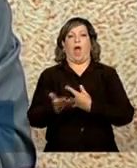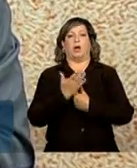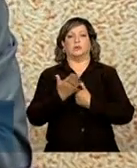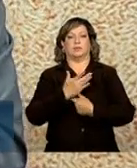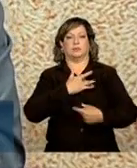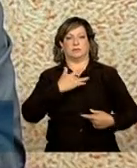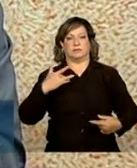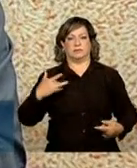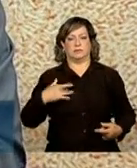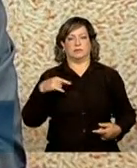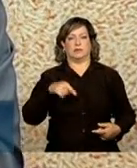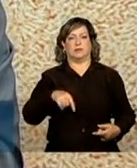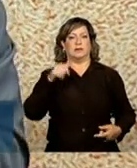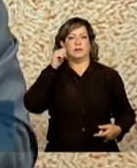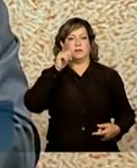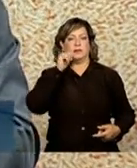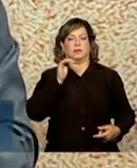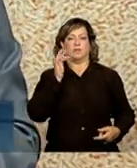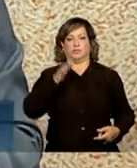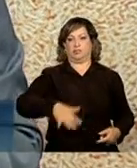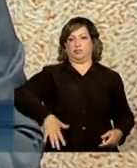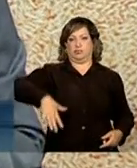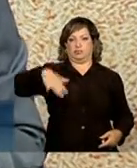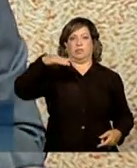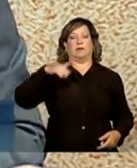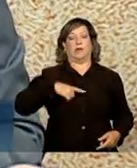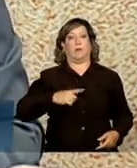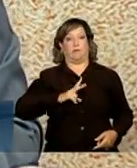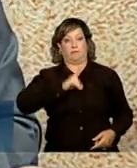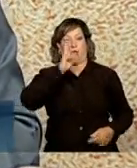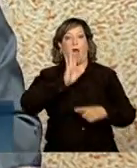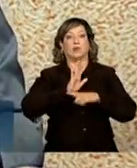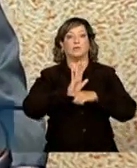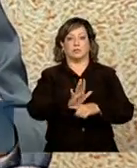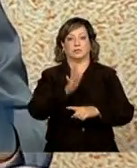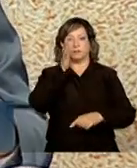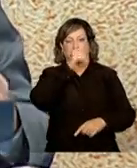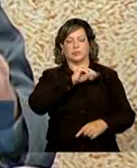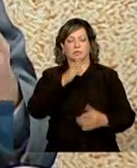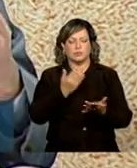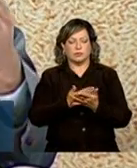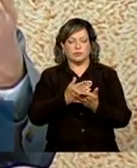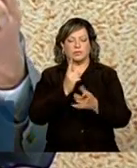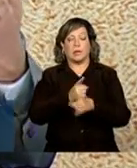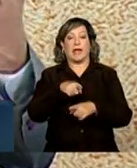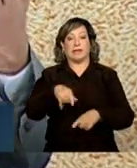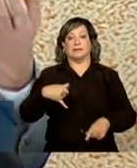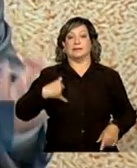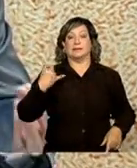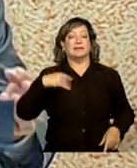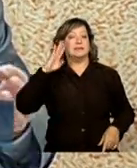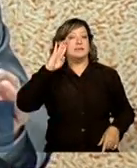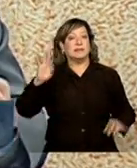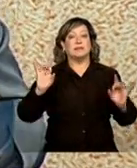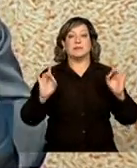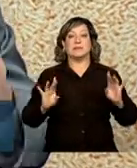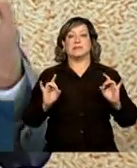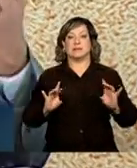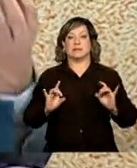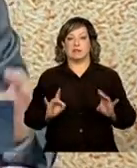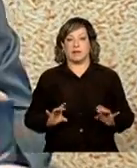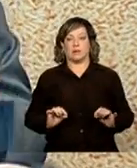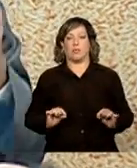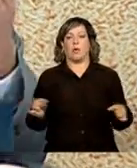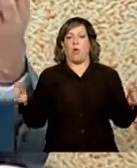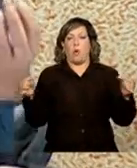essa futura mulher do HPV tem maior intensidade E os estudos mostraram que essa faixa etária especial